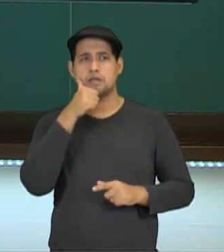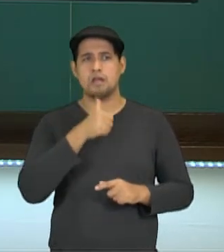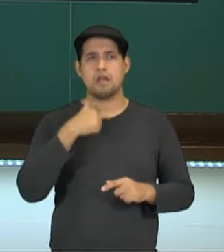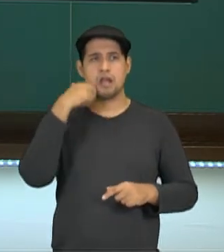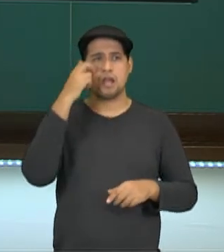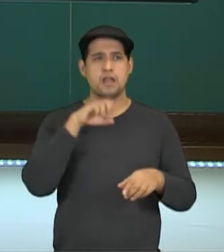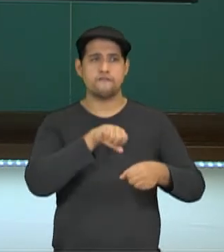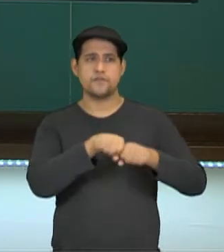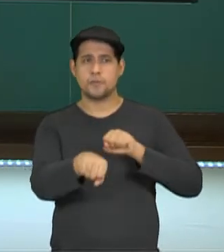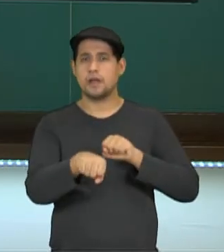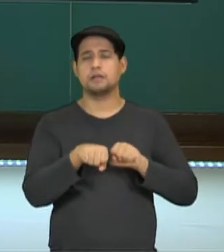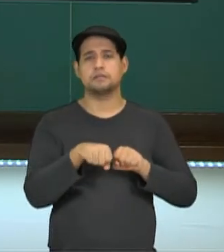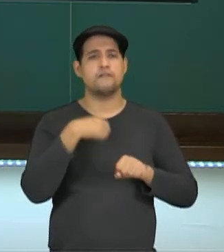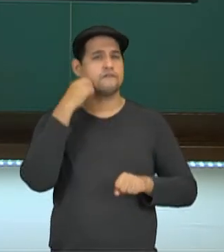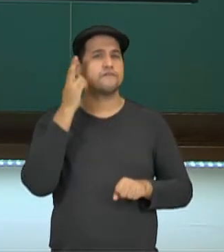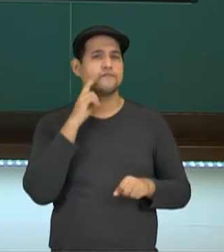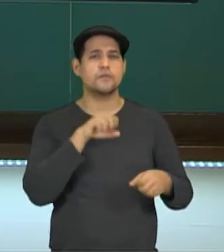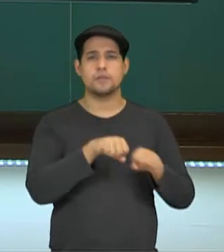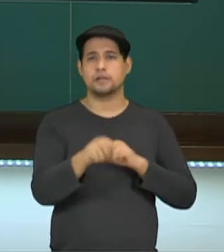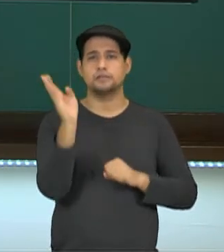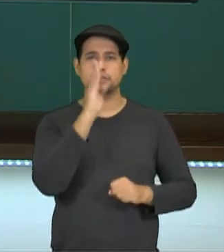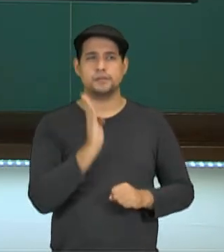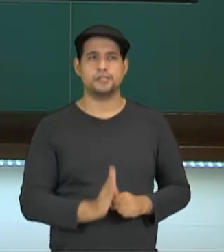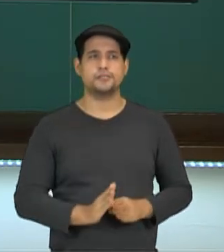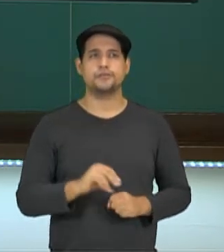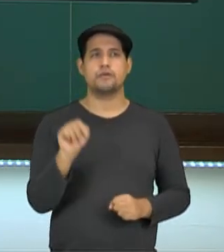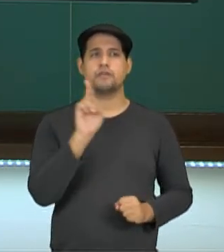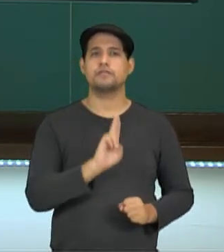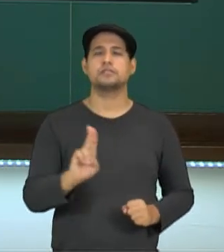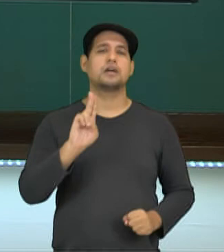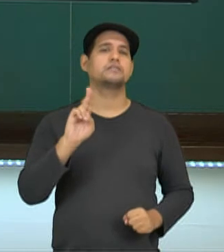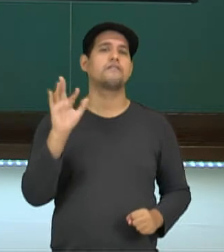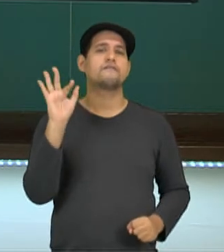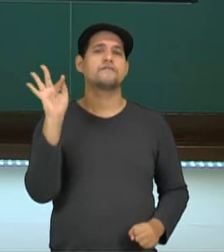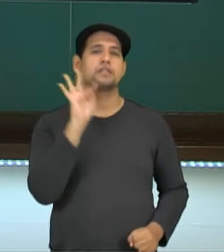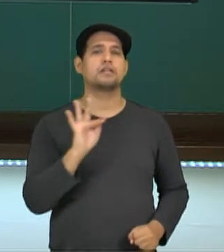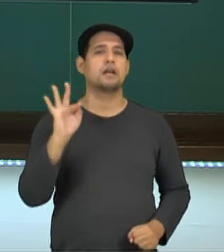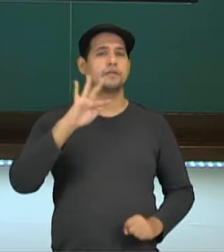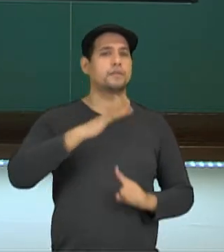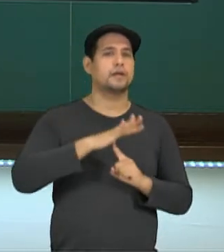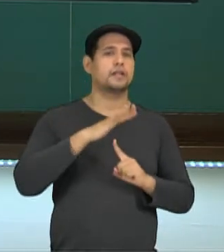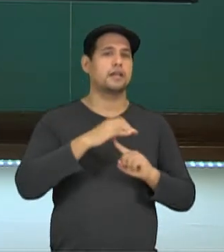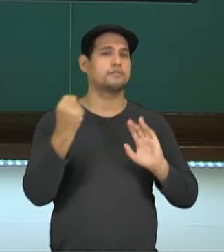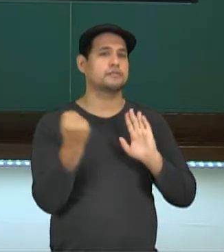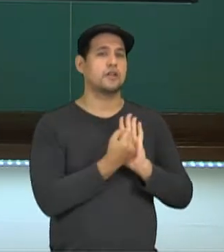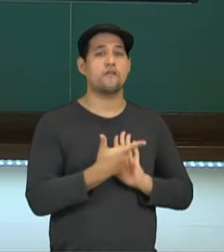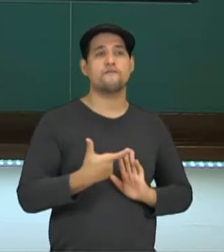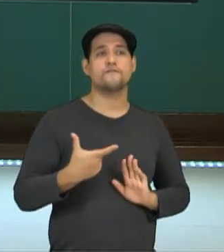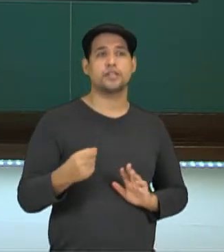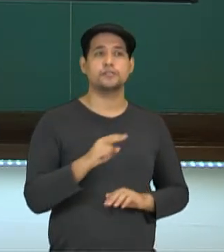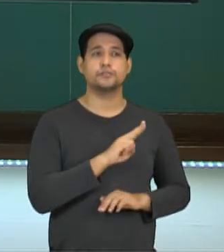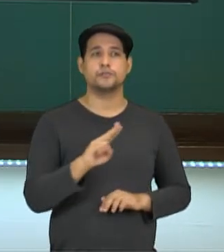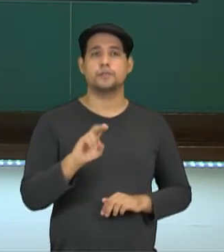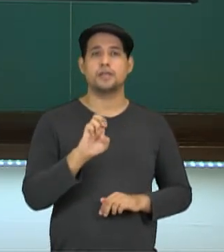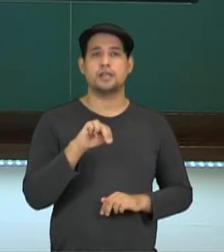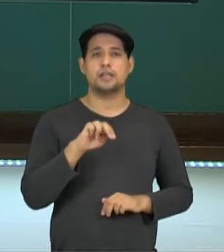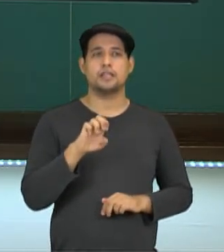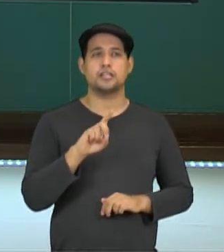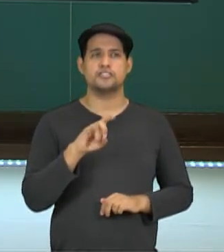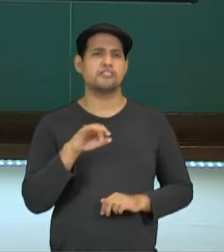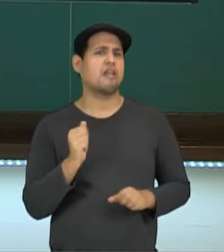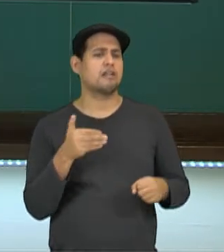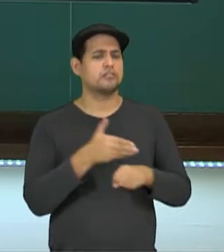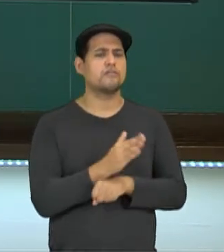engenharia civil no Brasil. Foi formada pela Universidade Federal do Paraná no século XX, né? Era uma mulher pobre, entrou